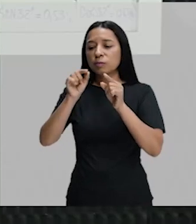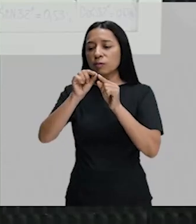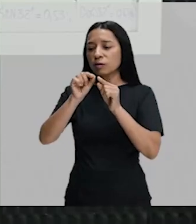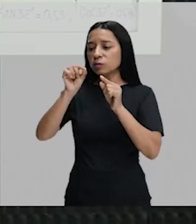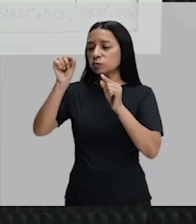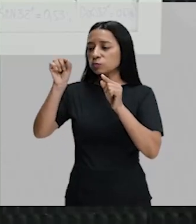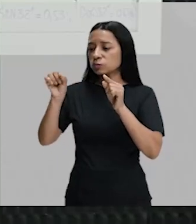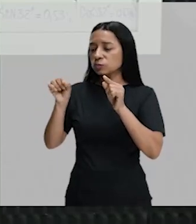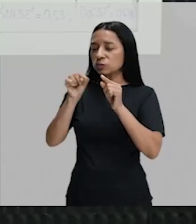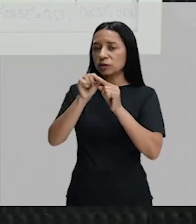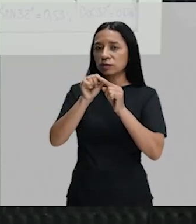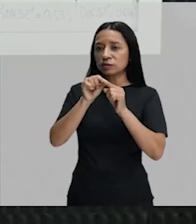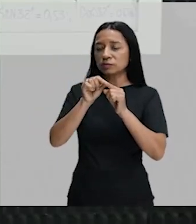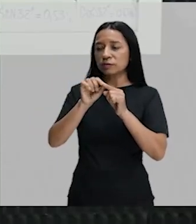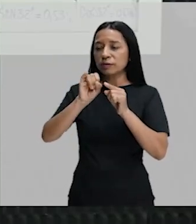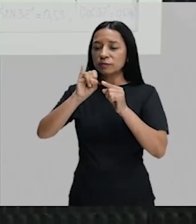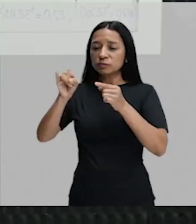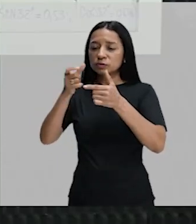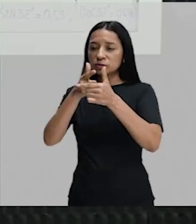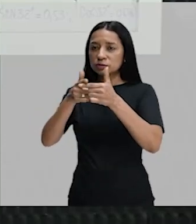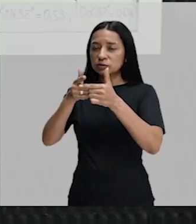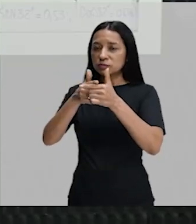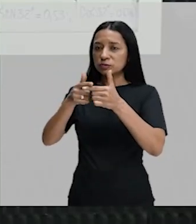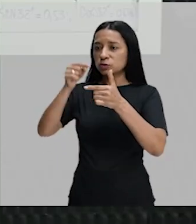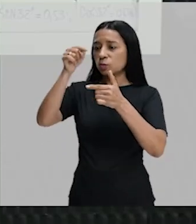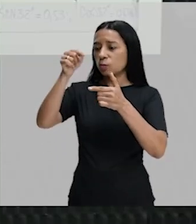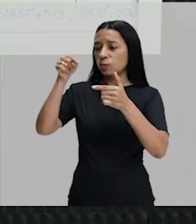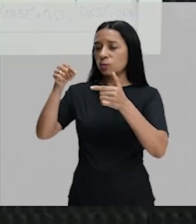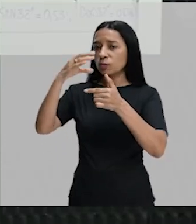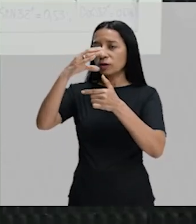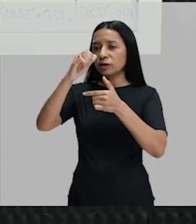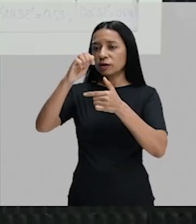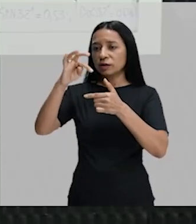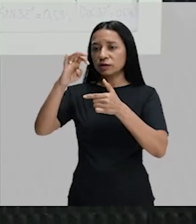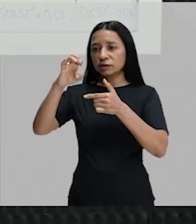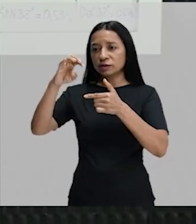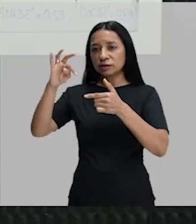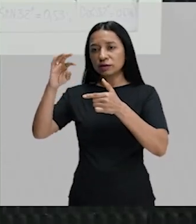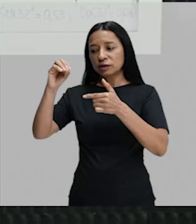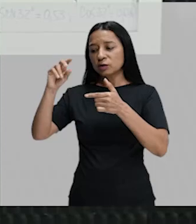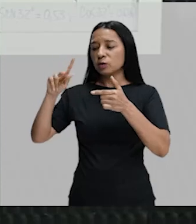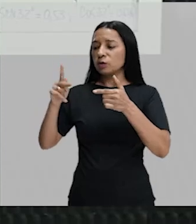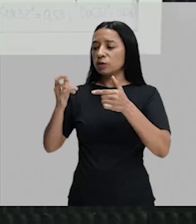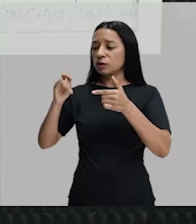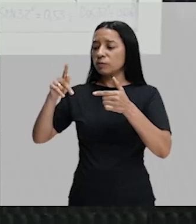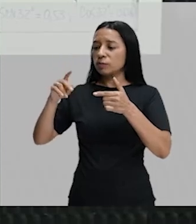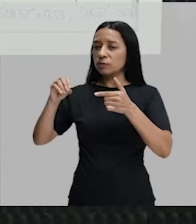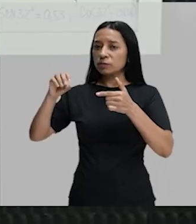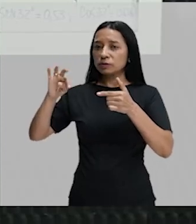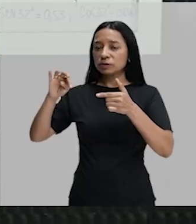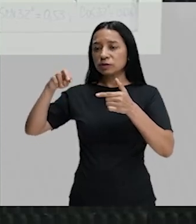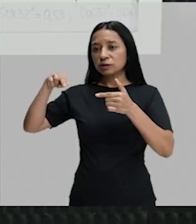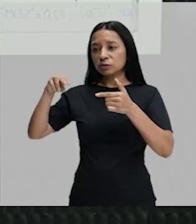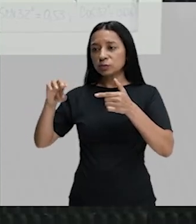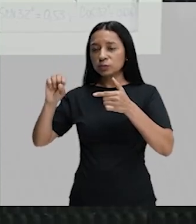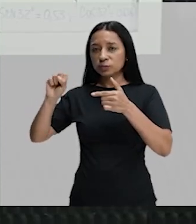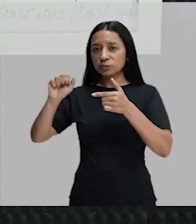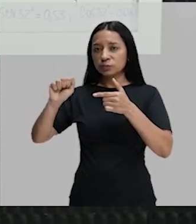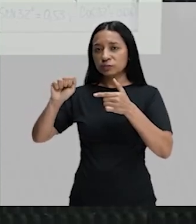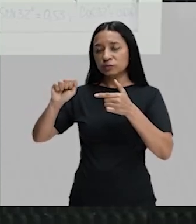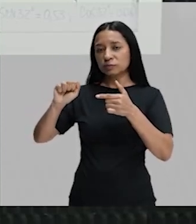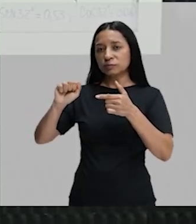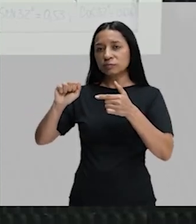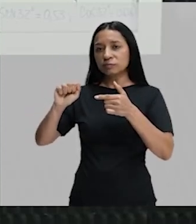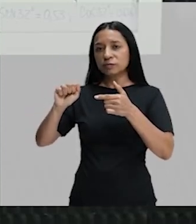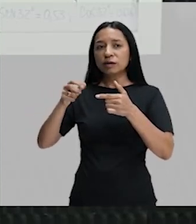Se eu dividir o cateto oposto dele pela hipotenusa, vai dar sempre esse valor aqui. Ó. Se eu dividir o